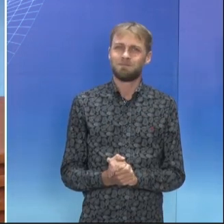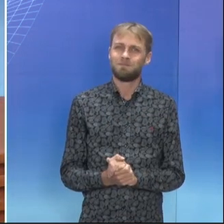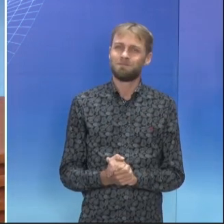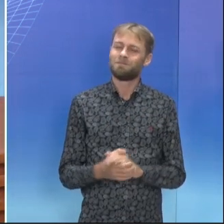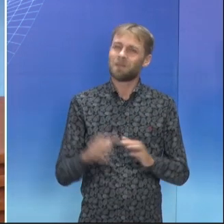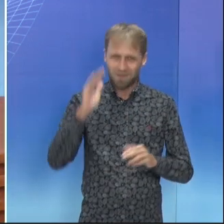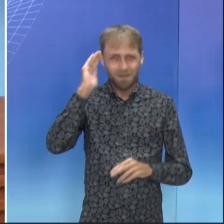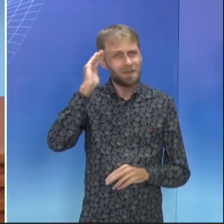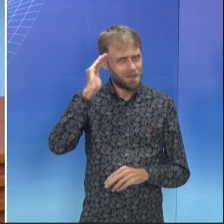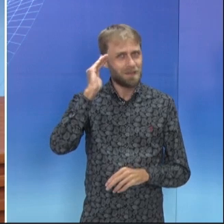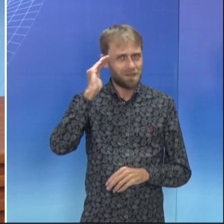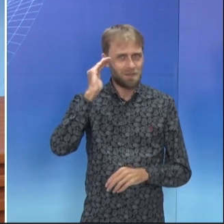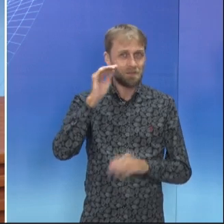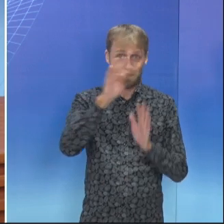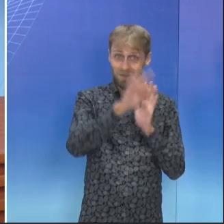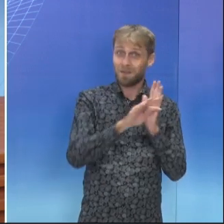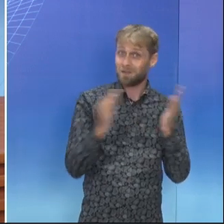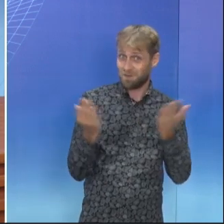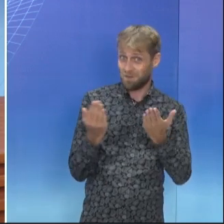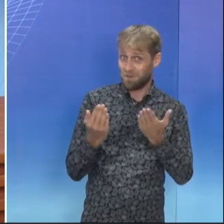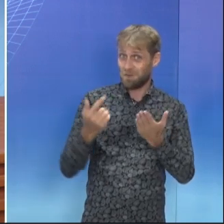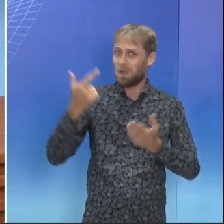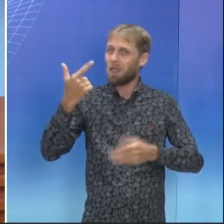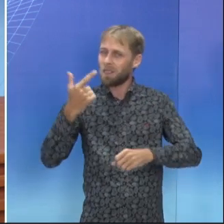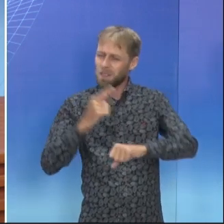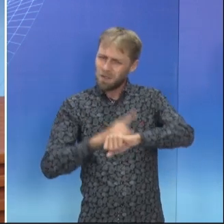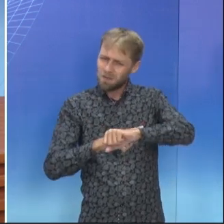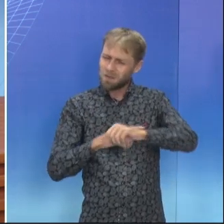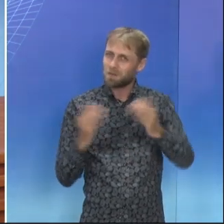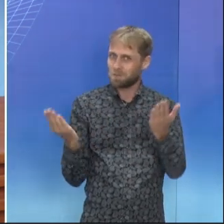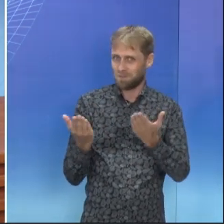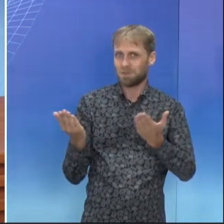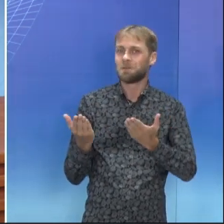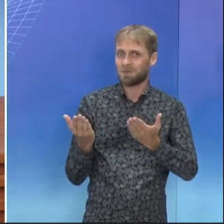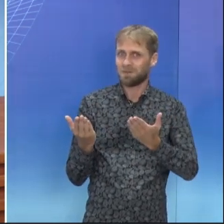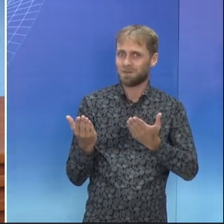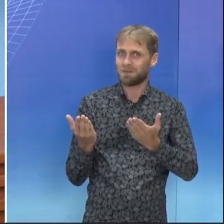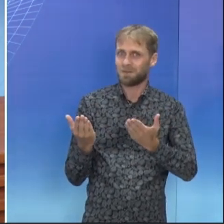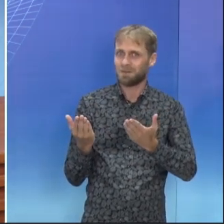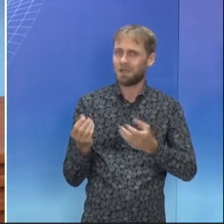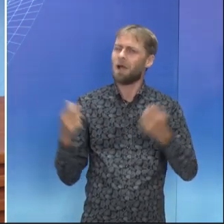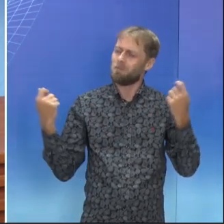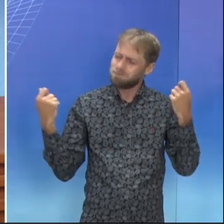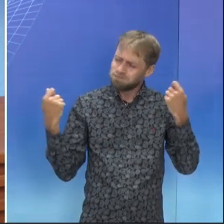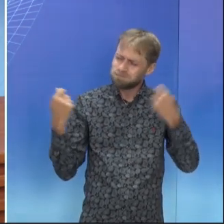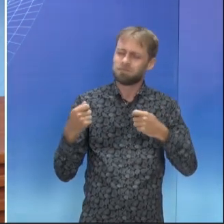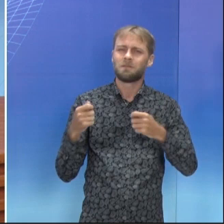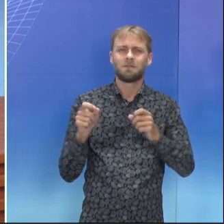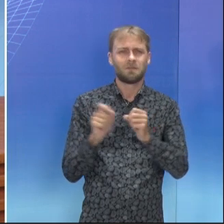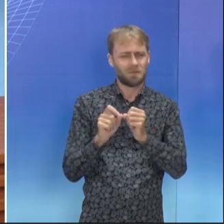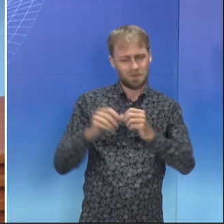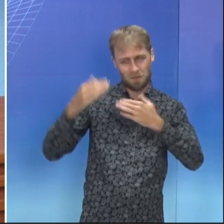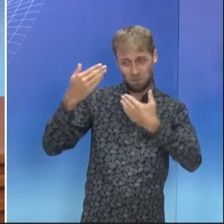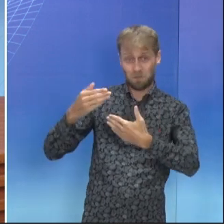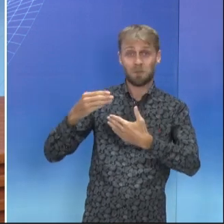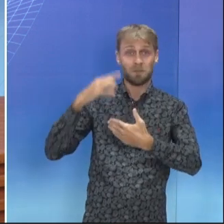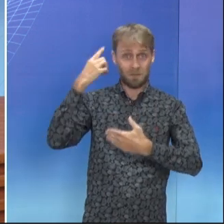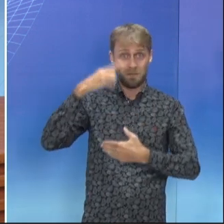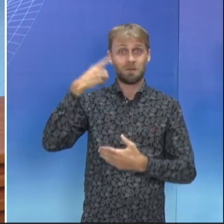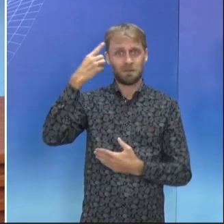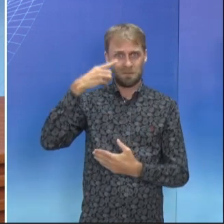vocês compreenderam o texto de hoje, os dois momentos que a gente teve hoje? É possível fazer uma prova de